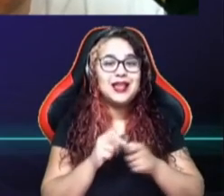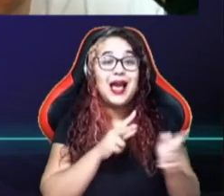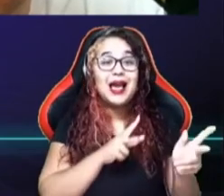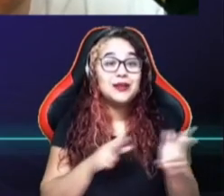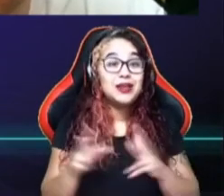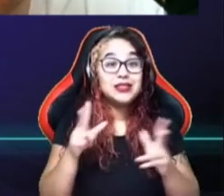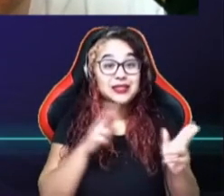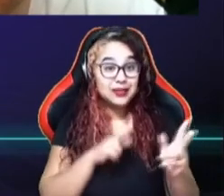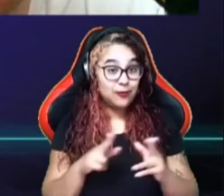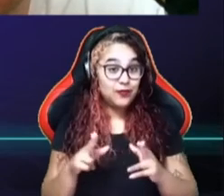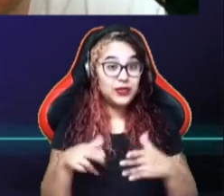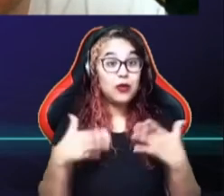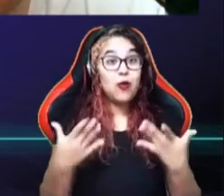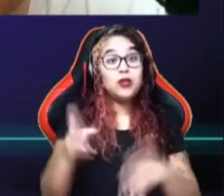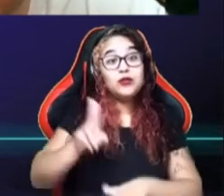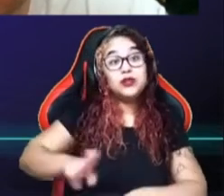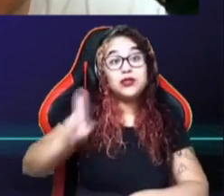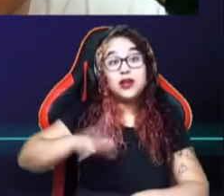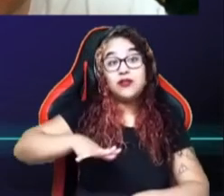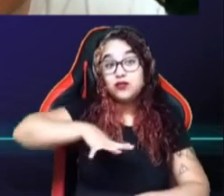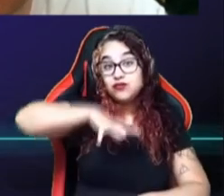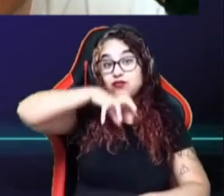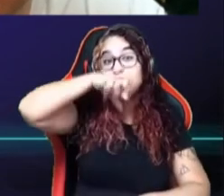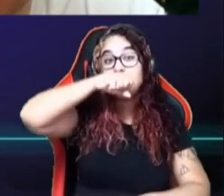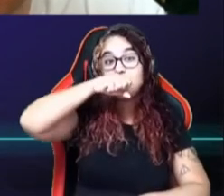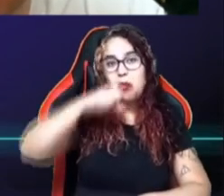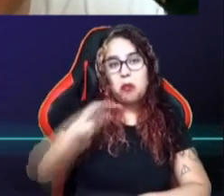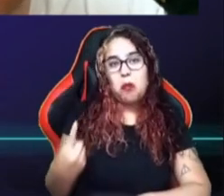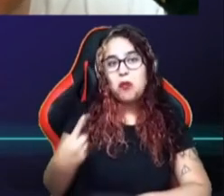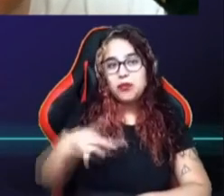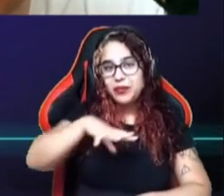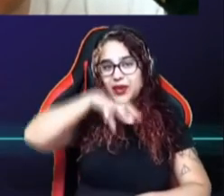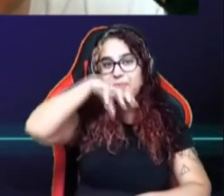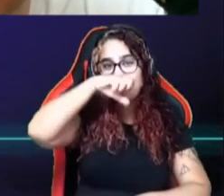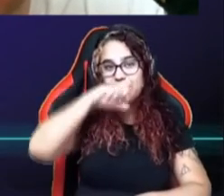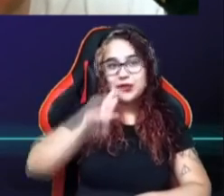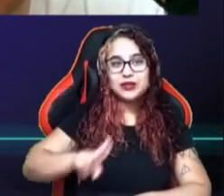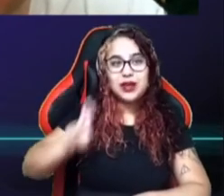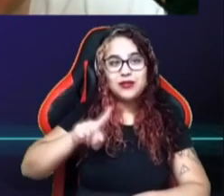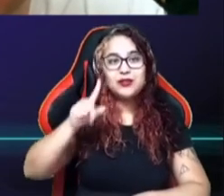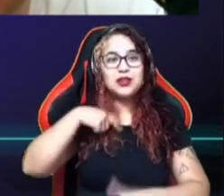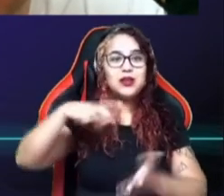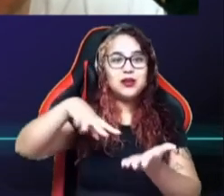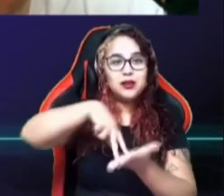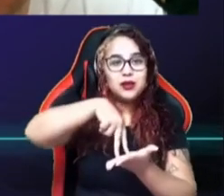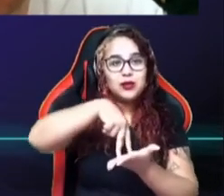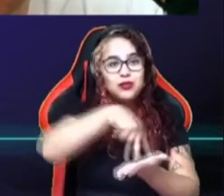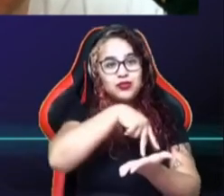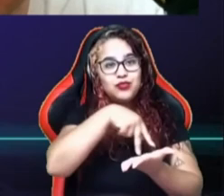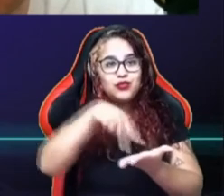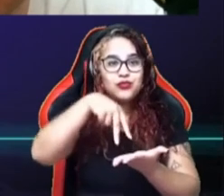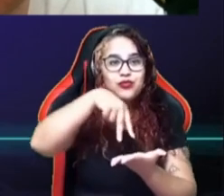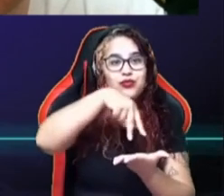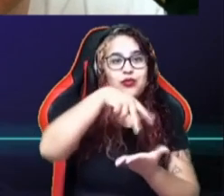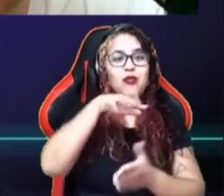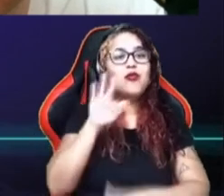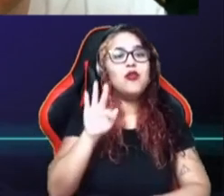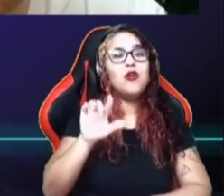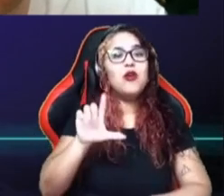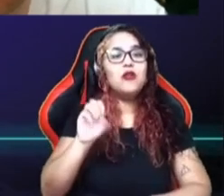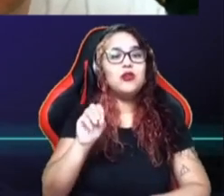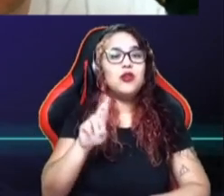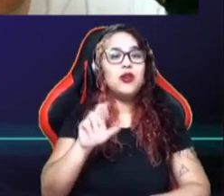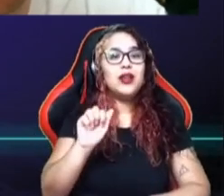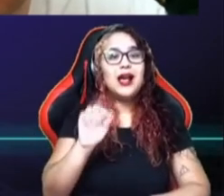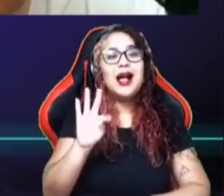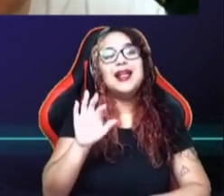o perfume tal, você meio que flutuava, que era a Florata, um dos perfumes dele. E aí, por exemplo,